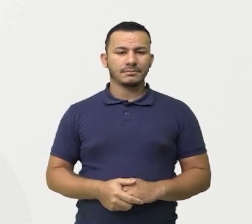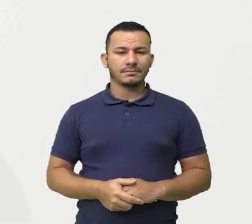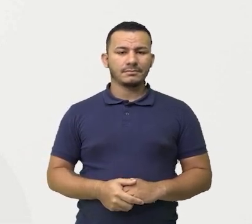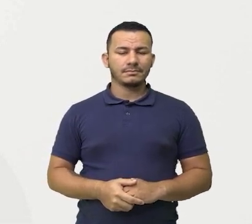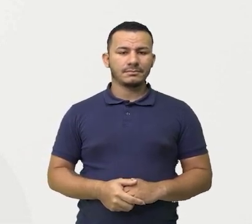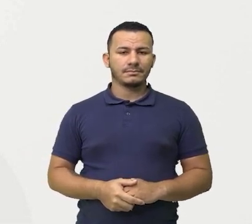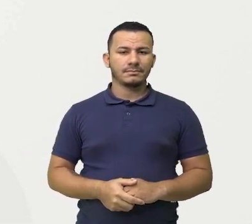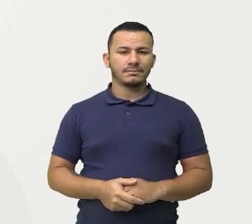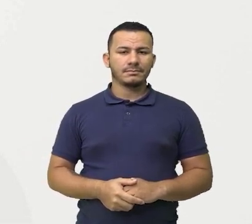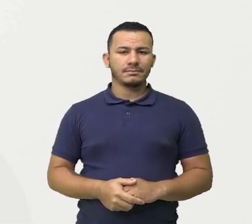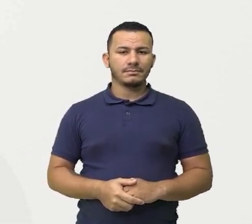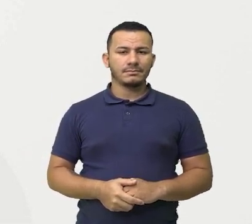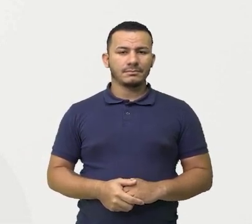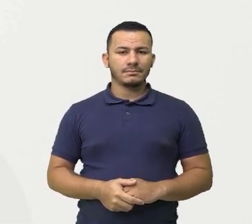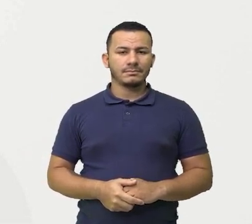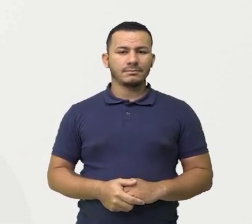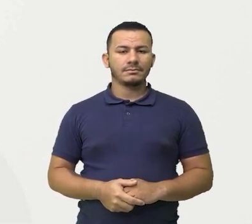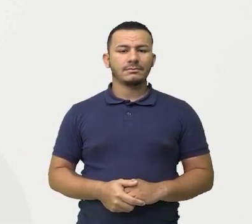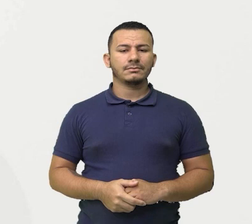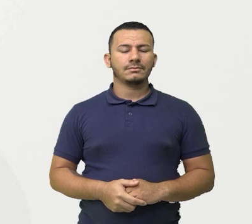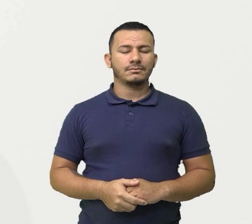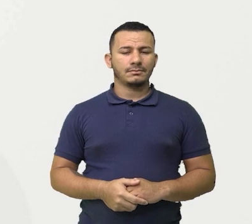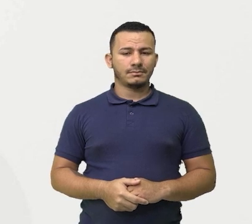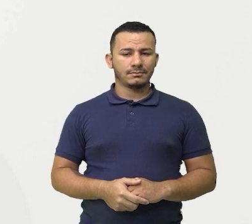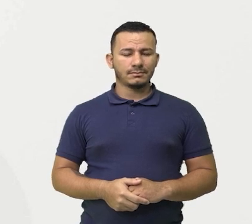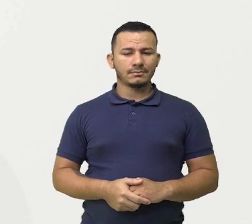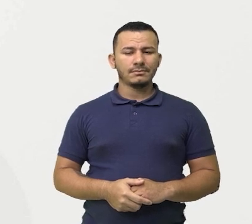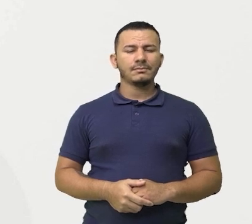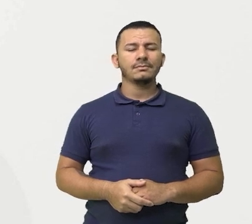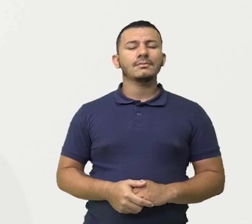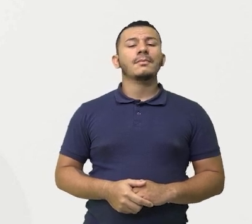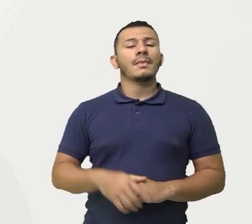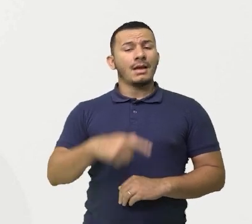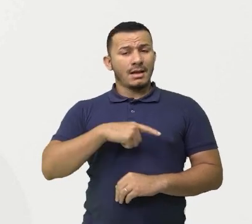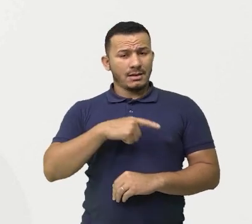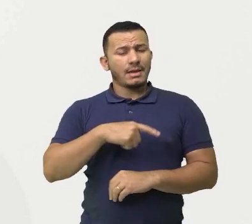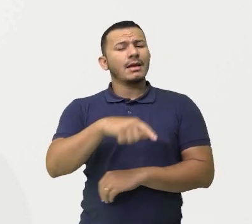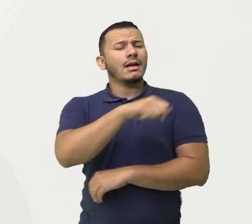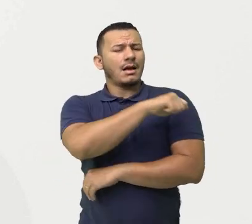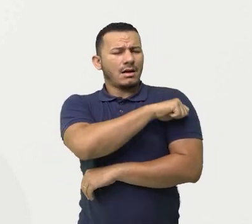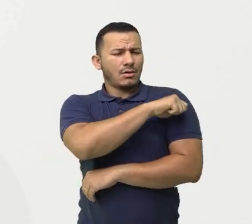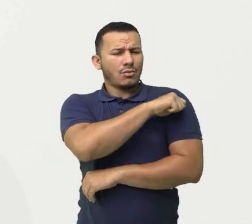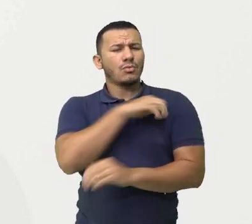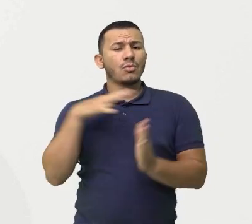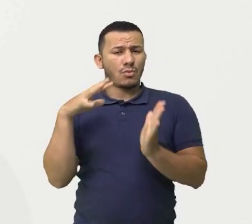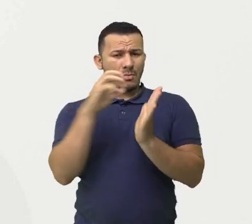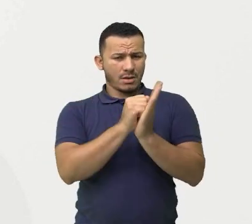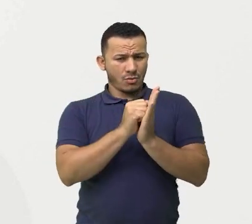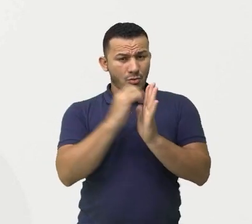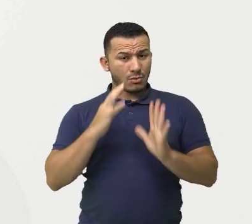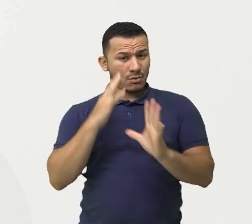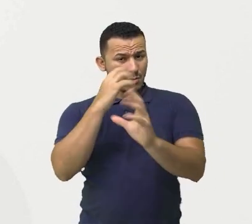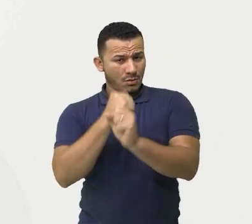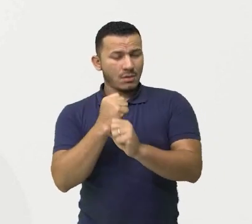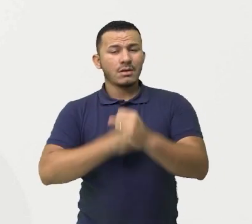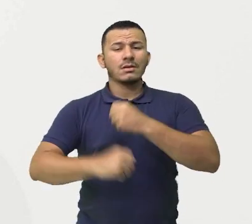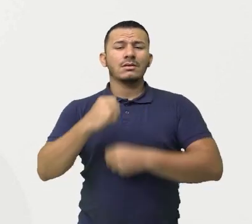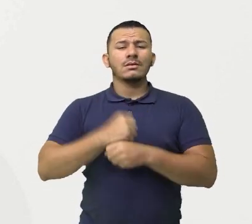Acompanha só. A soma dos alunos matriculados no ensino mediado de